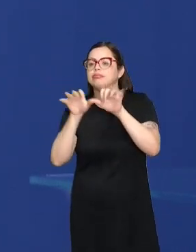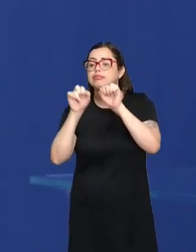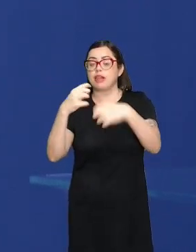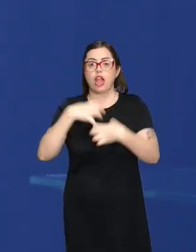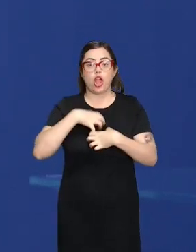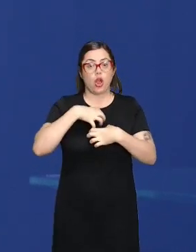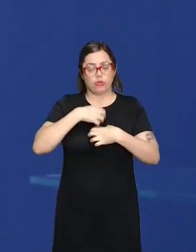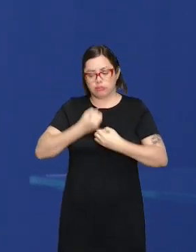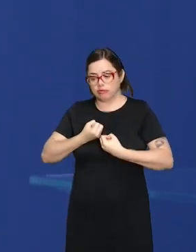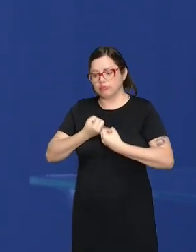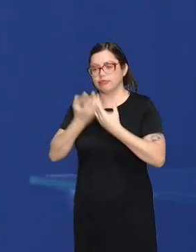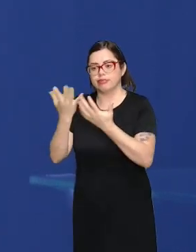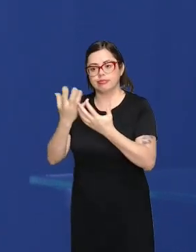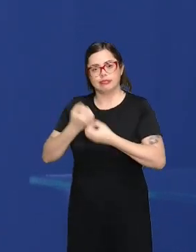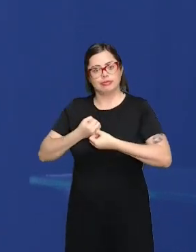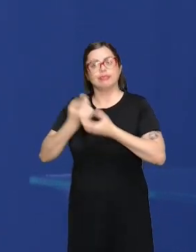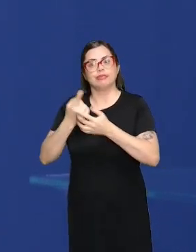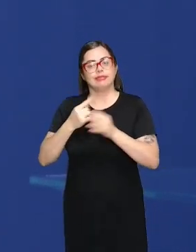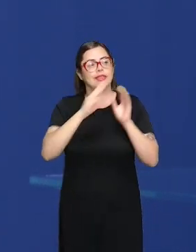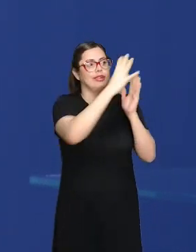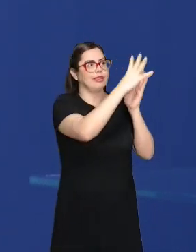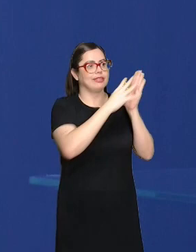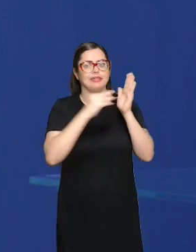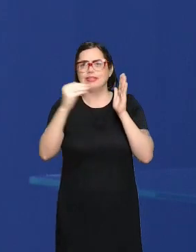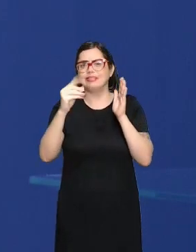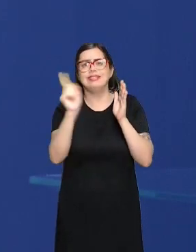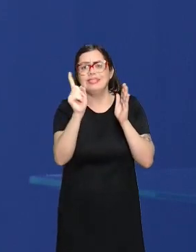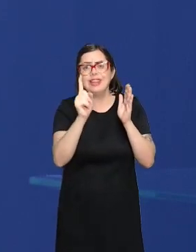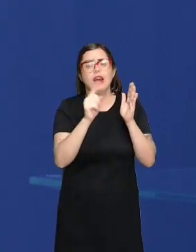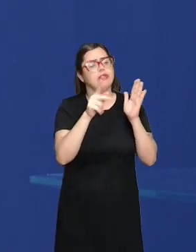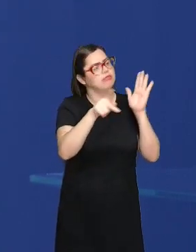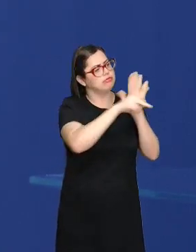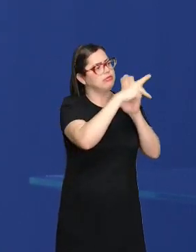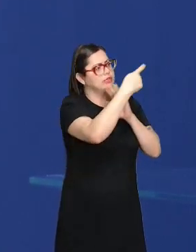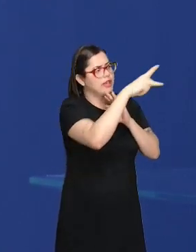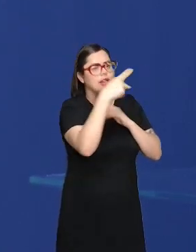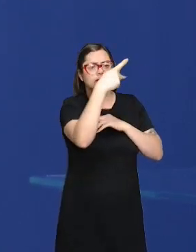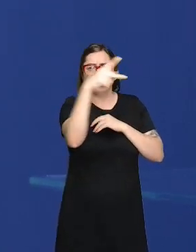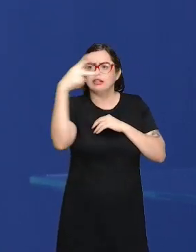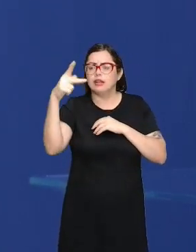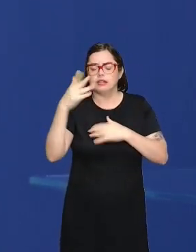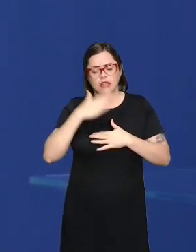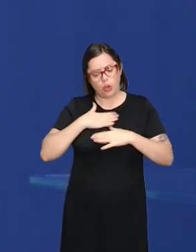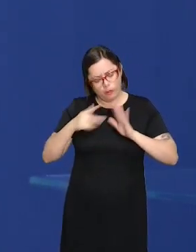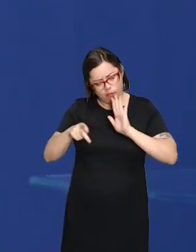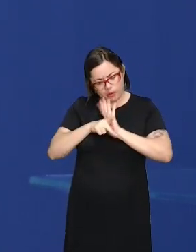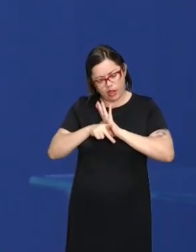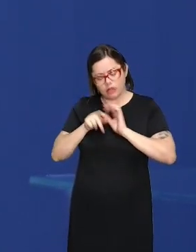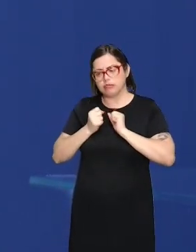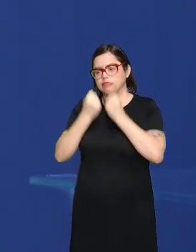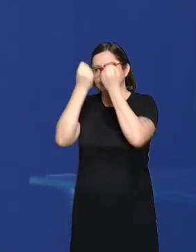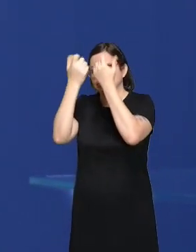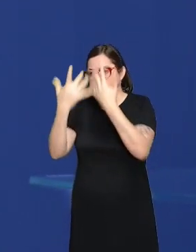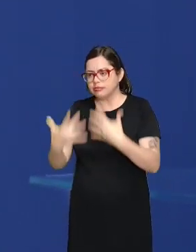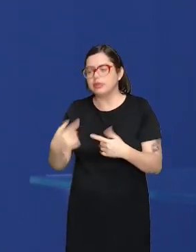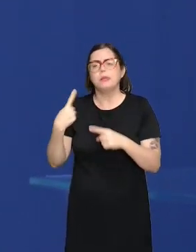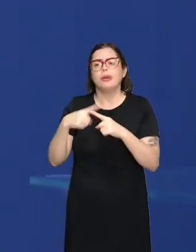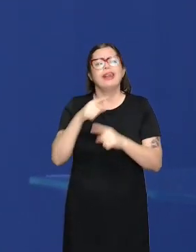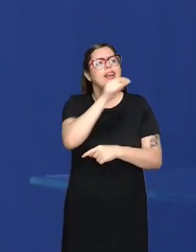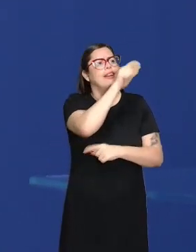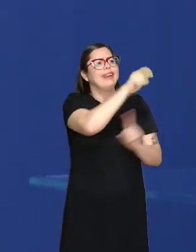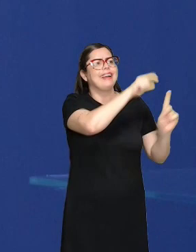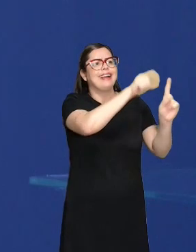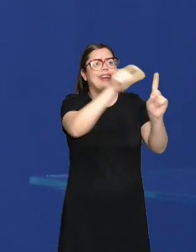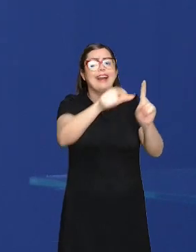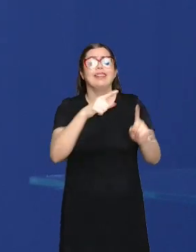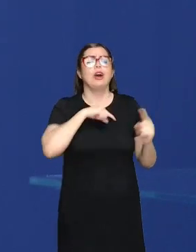saber colocar. E às vezes dá medo, né? Porque a gente fica assim: ah, não, todo mundo já está falando, por que eu vou ter que falar? Porque cada um é único, cada um tem um